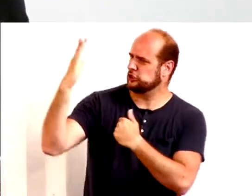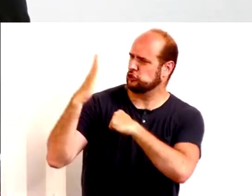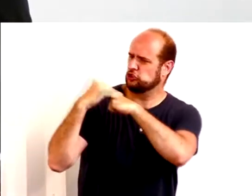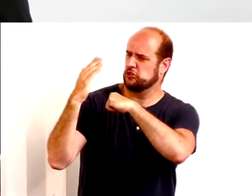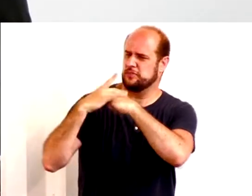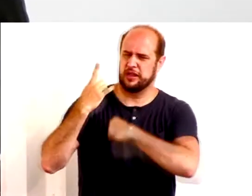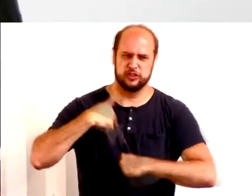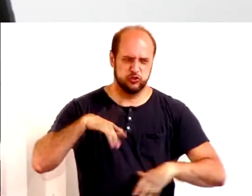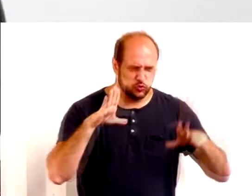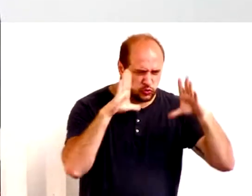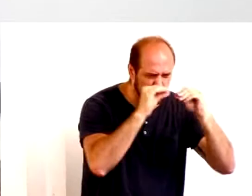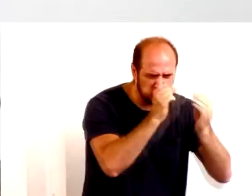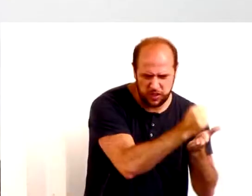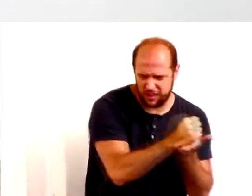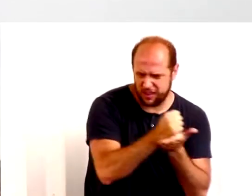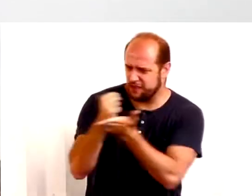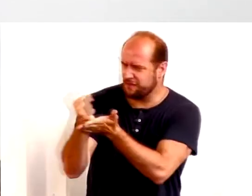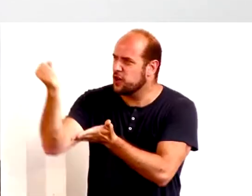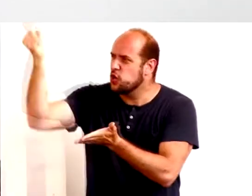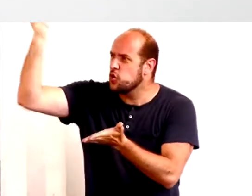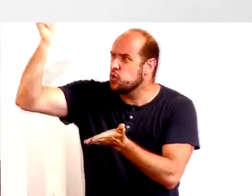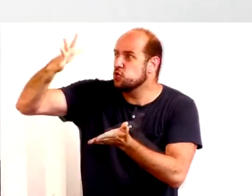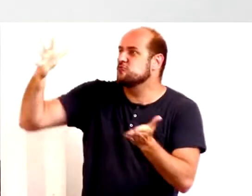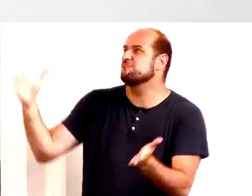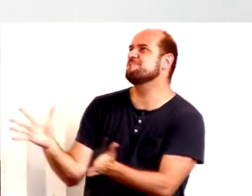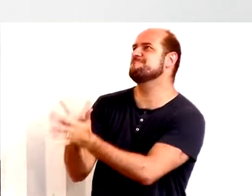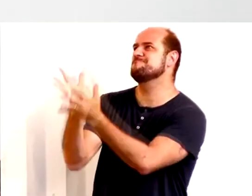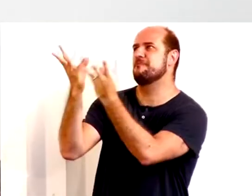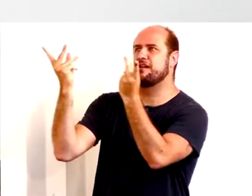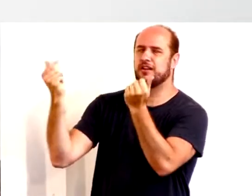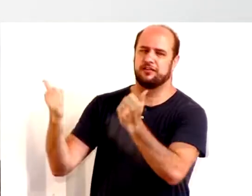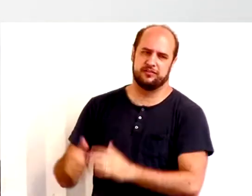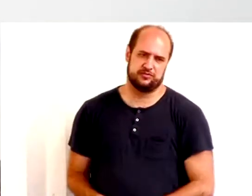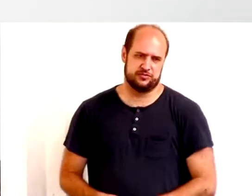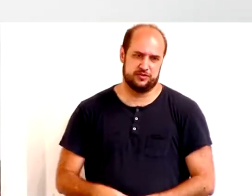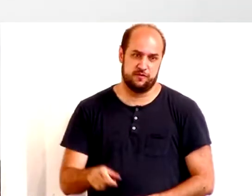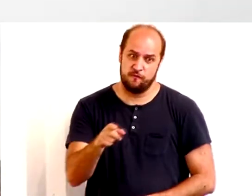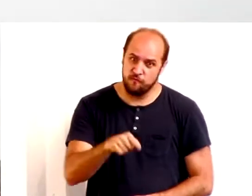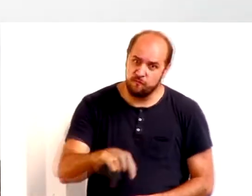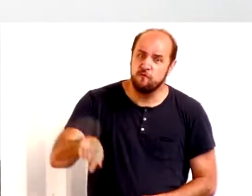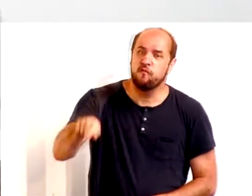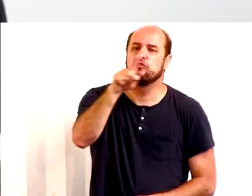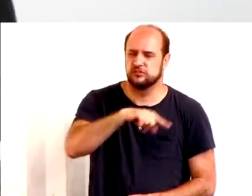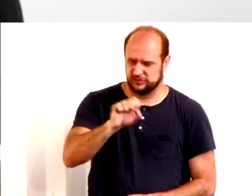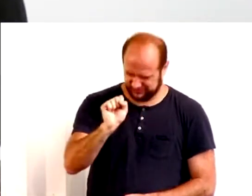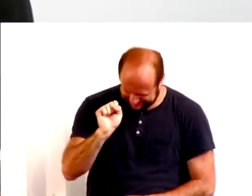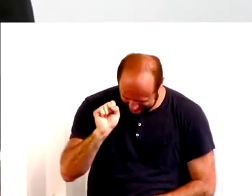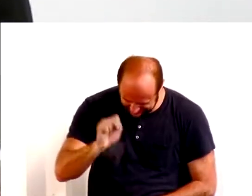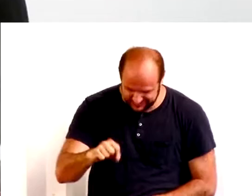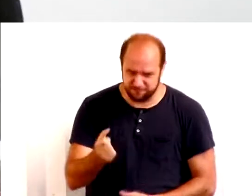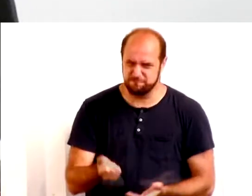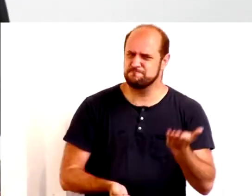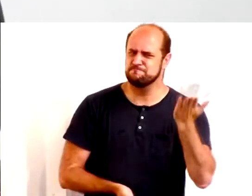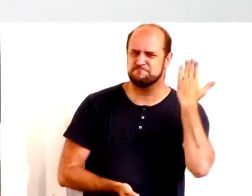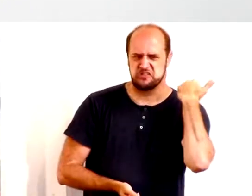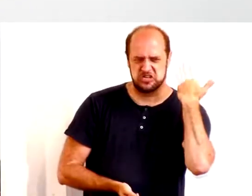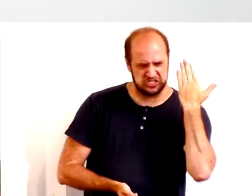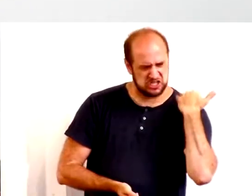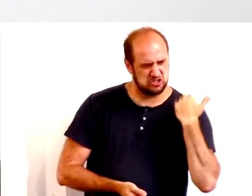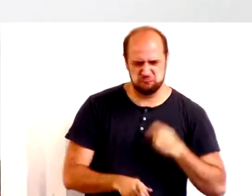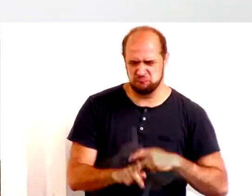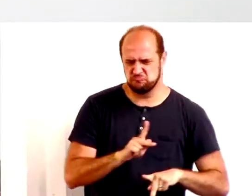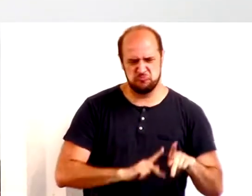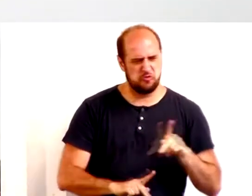das trevas para a sua maravilhosa luz. Vós, sim, que antes não